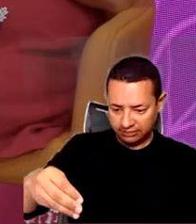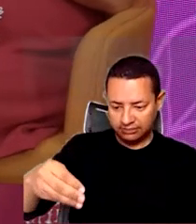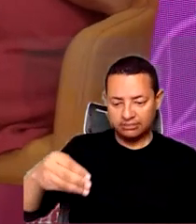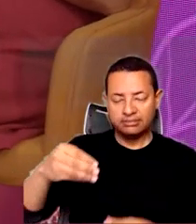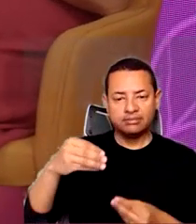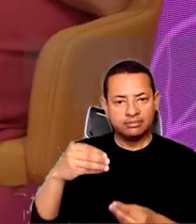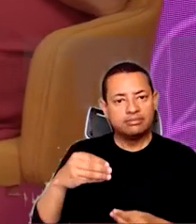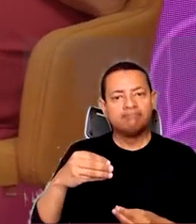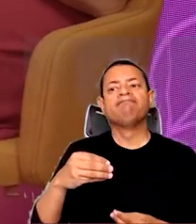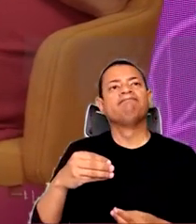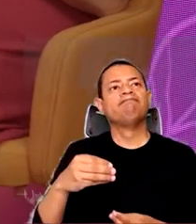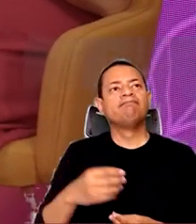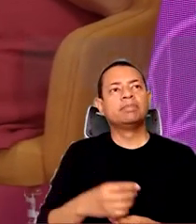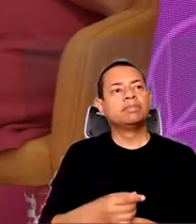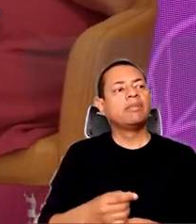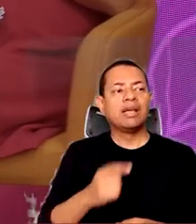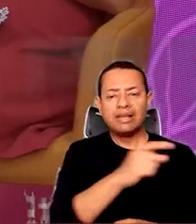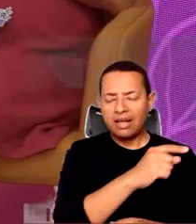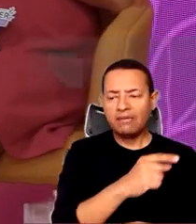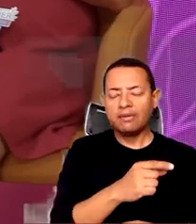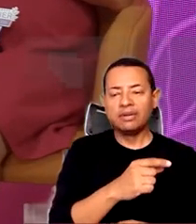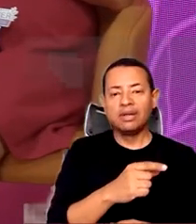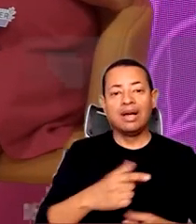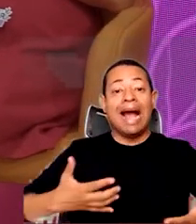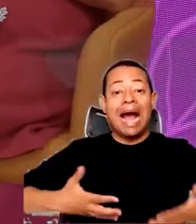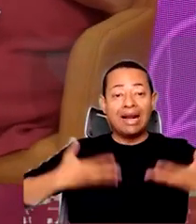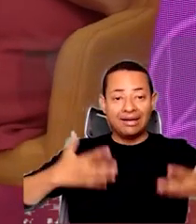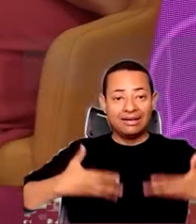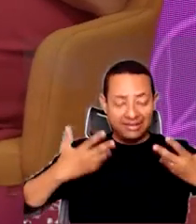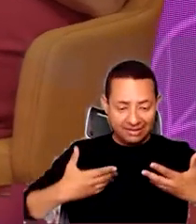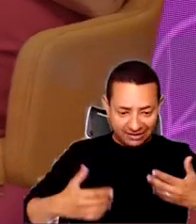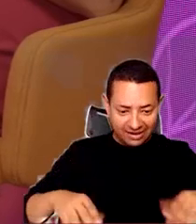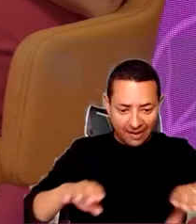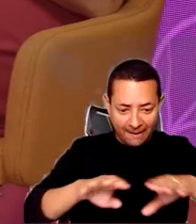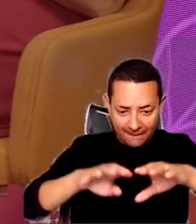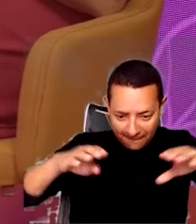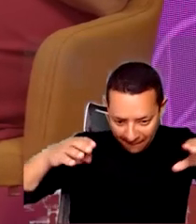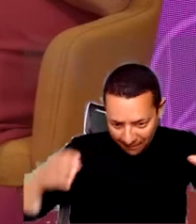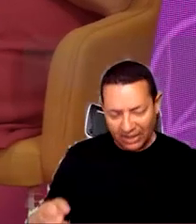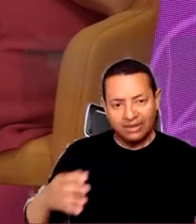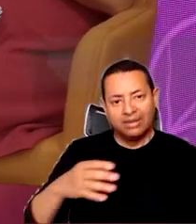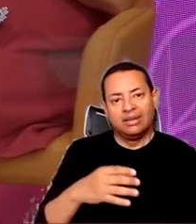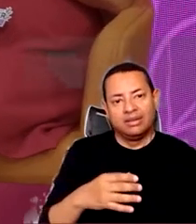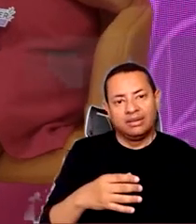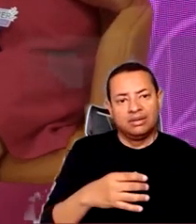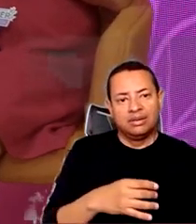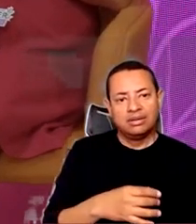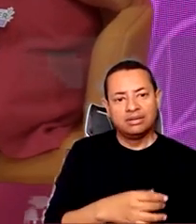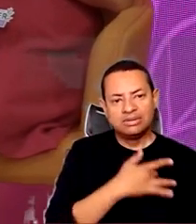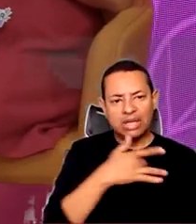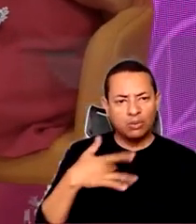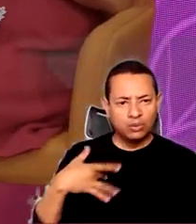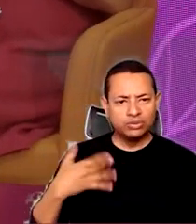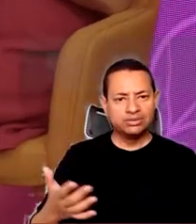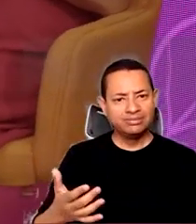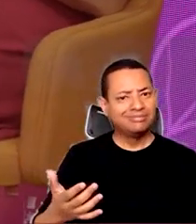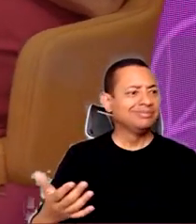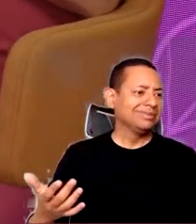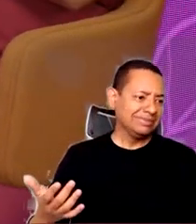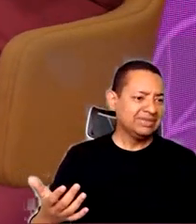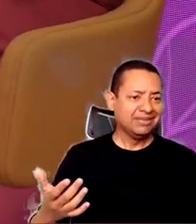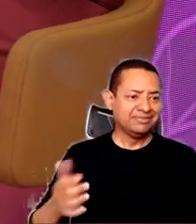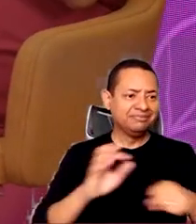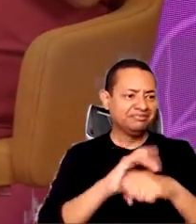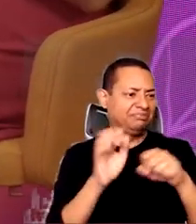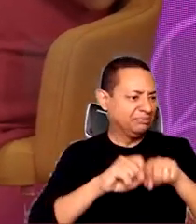eh desejando alegria alegria à mesa saúde na pandemia era